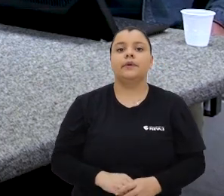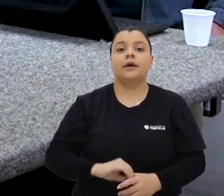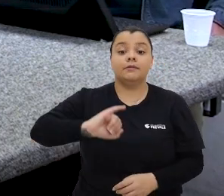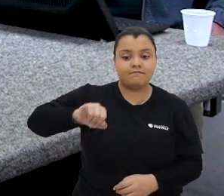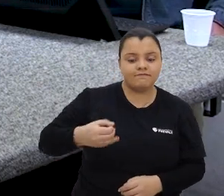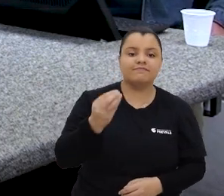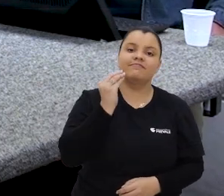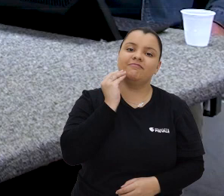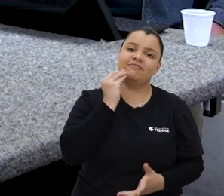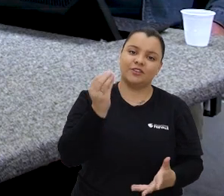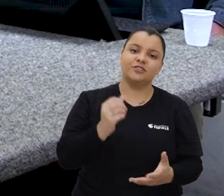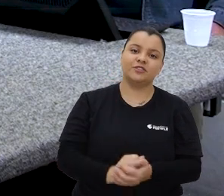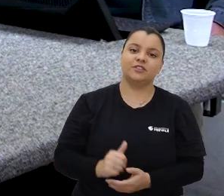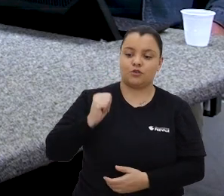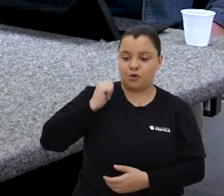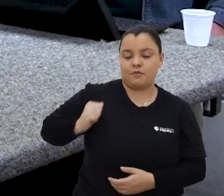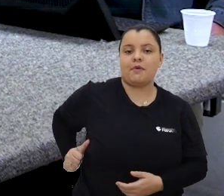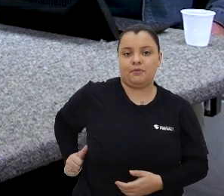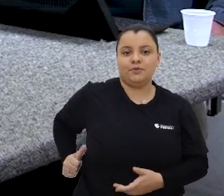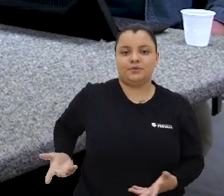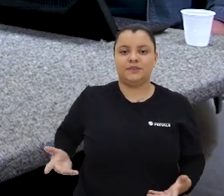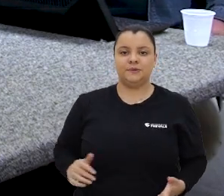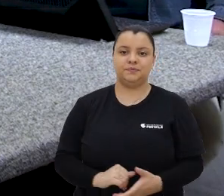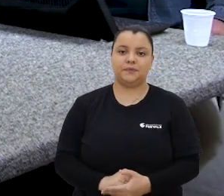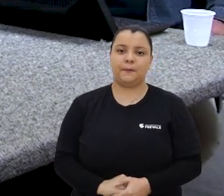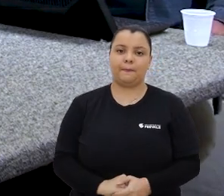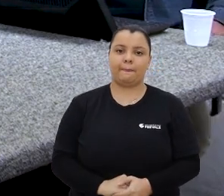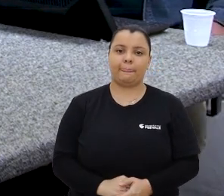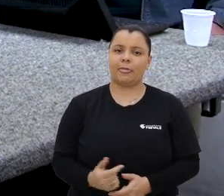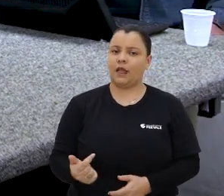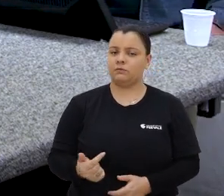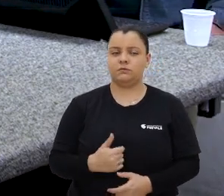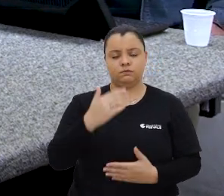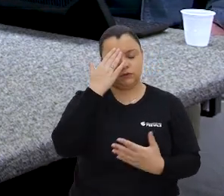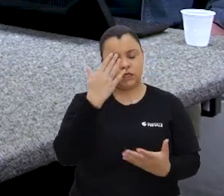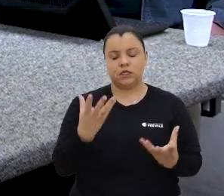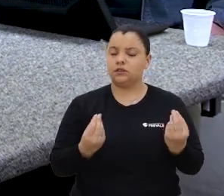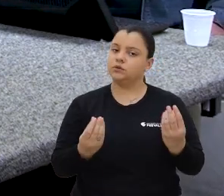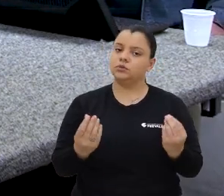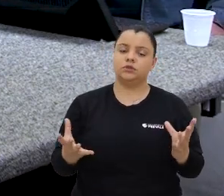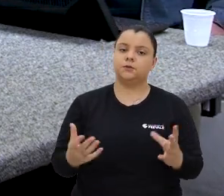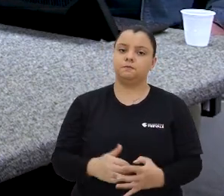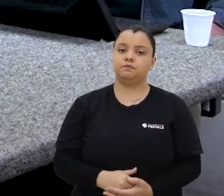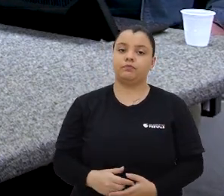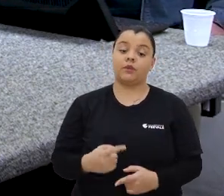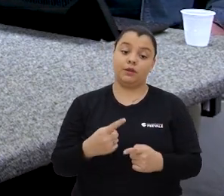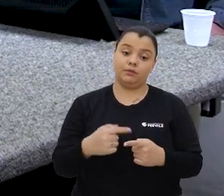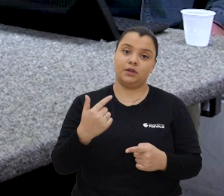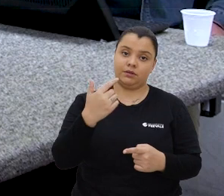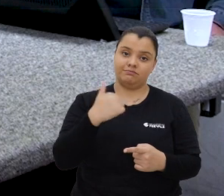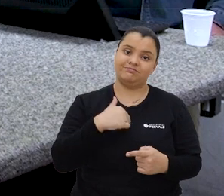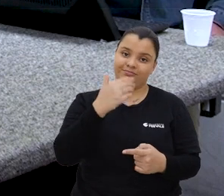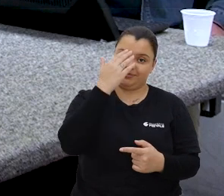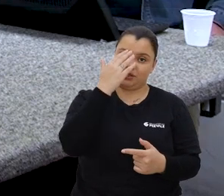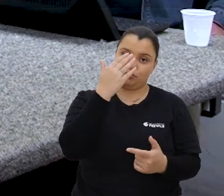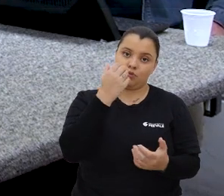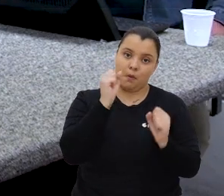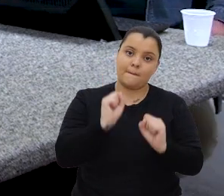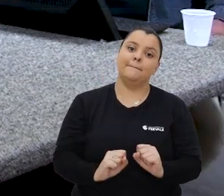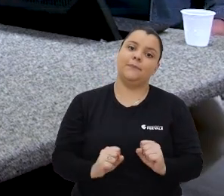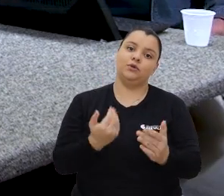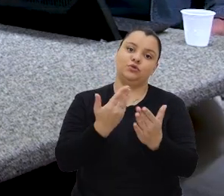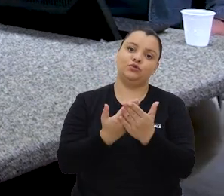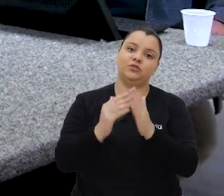educação como um aluno bolsista. E eu sou muito grato a isso, porque eu pude estudar num colégio de